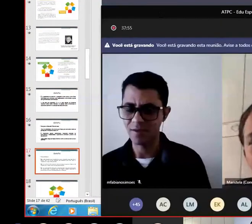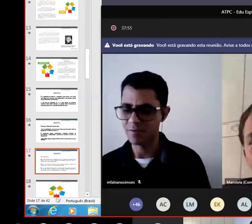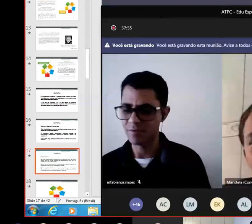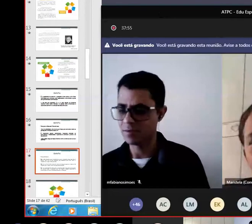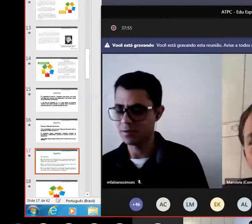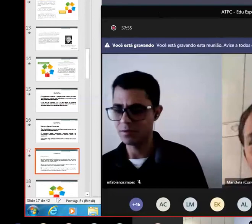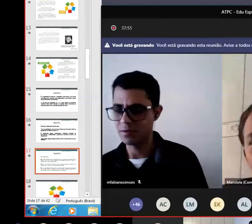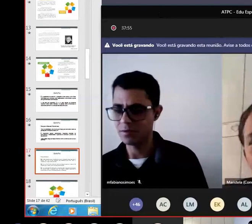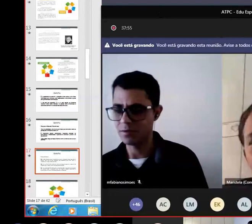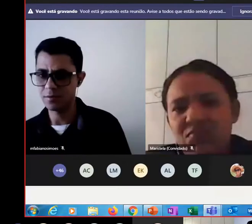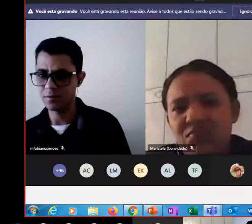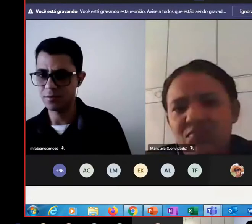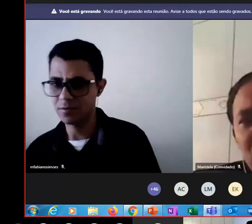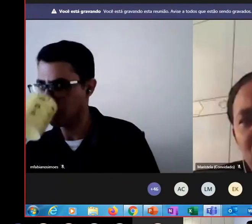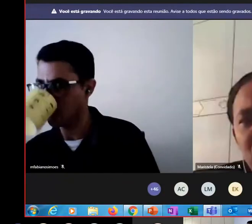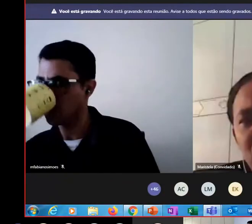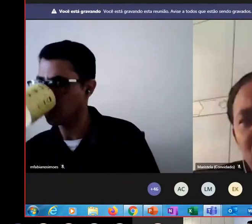diminui isso?